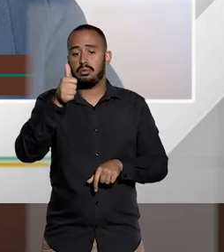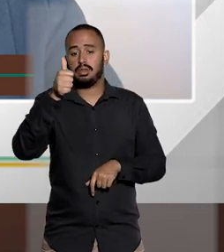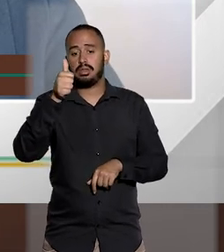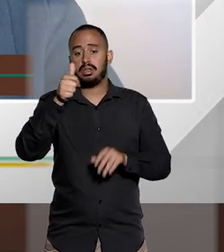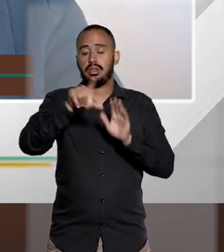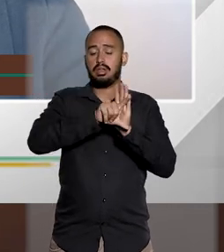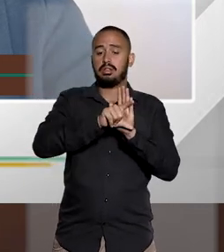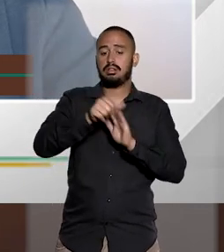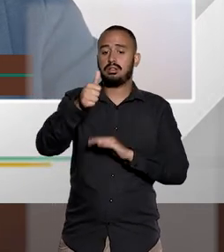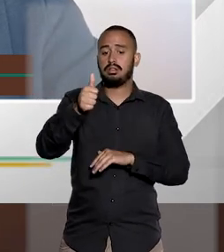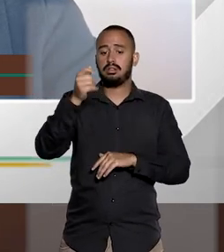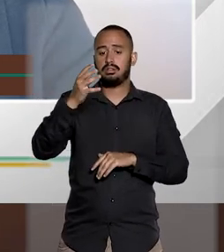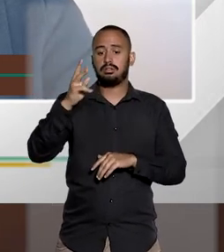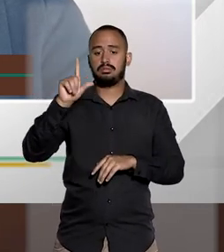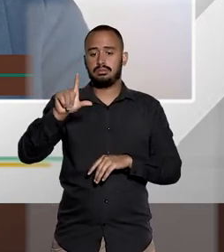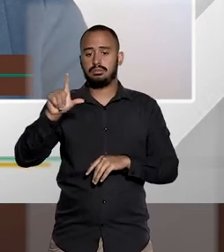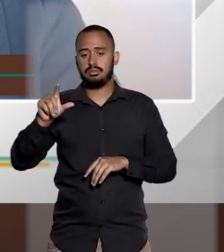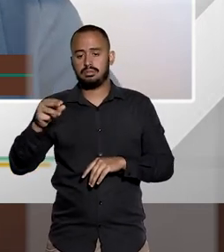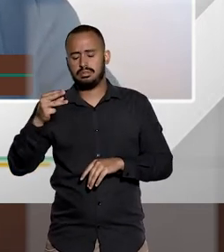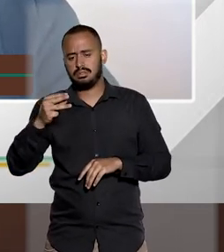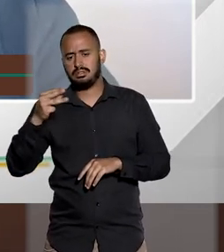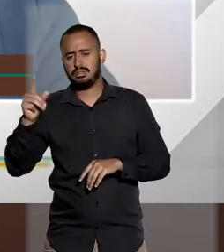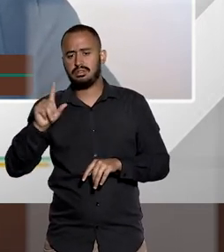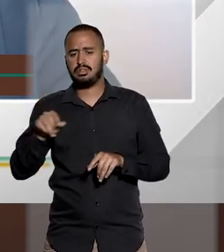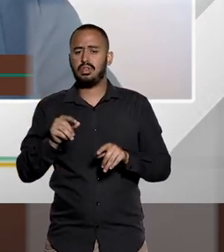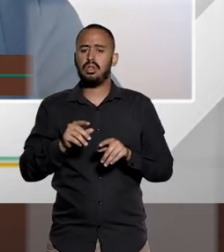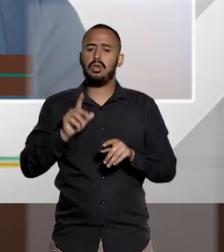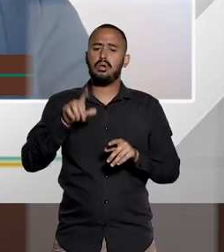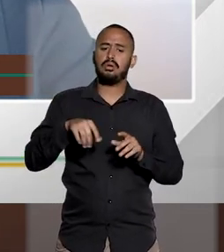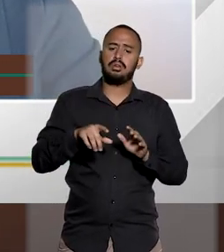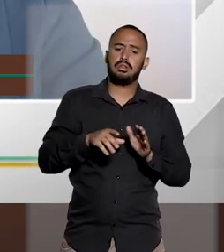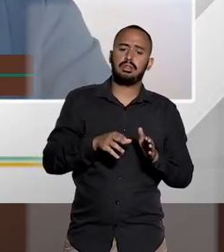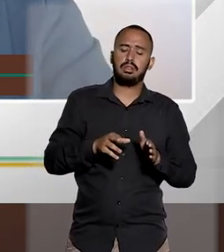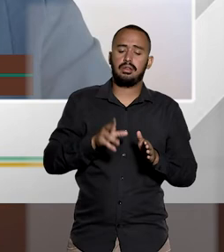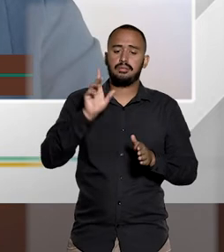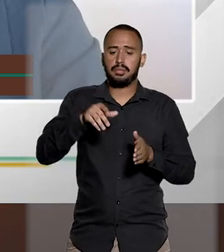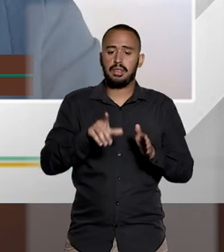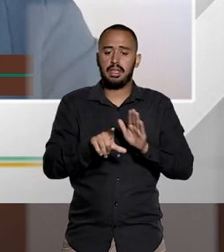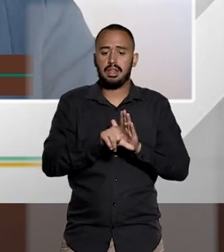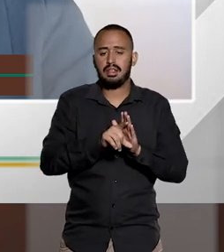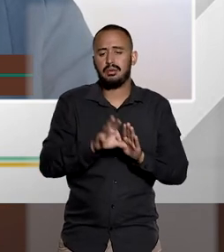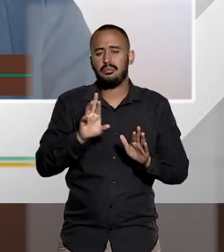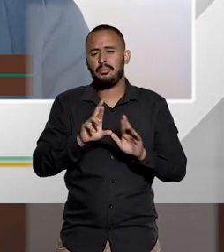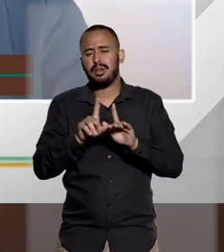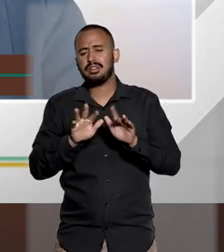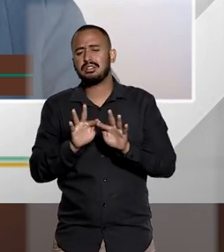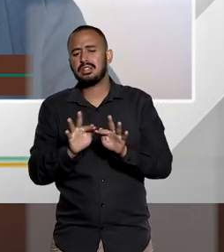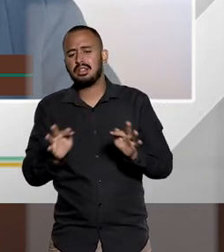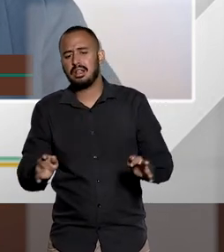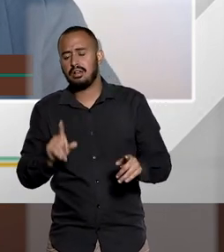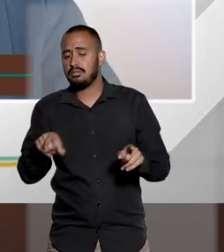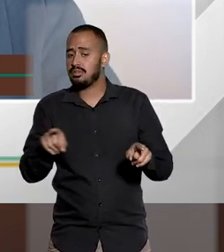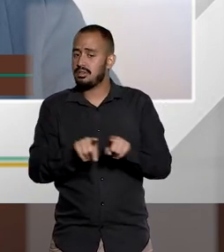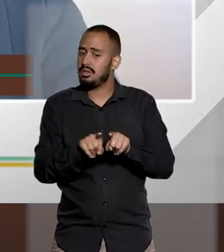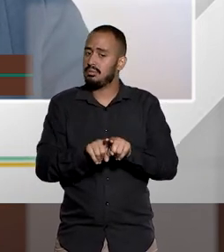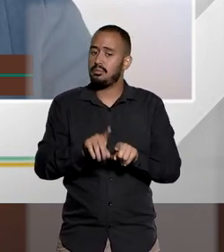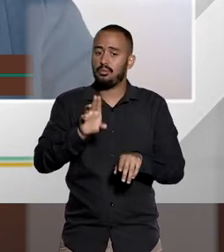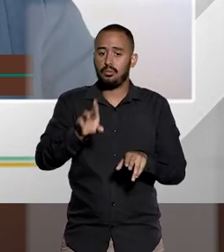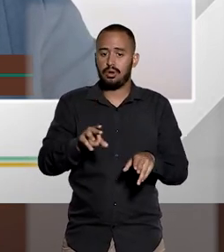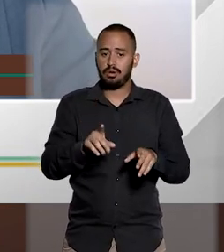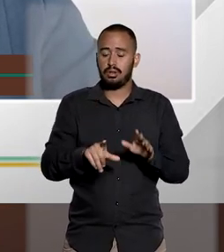a esses contratos por conta de um regime um pouco mais flexível do que um regime totalmente publicístico, né? Tanto